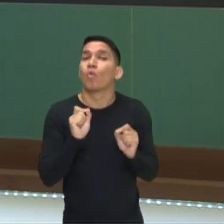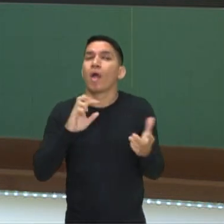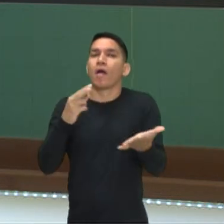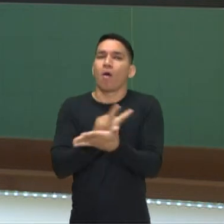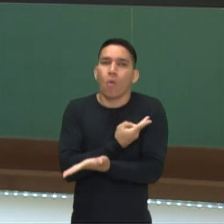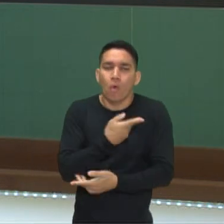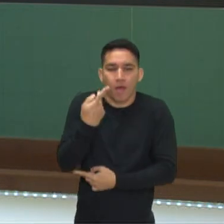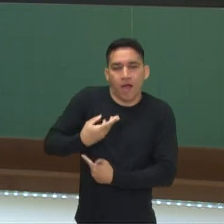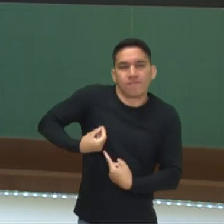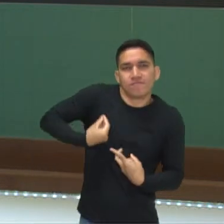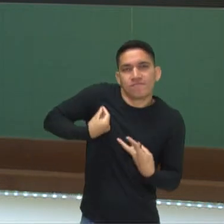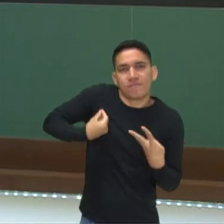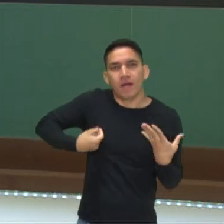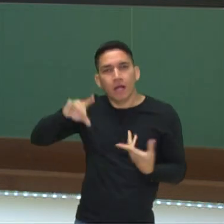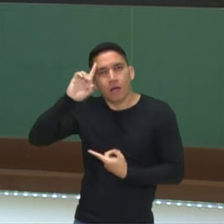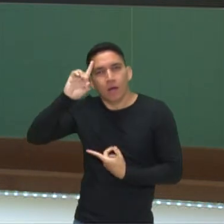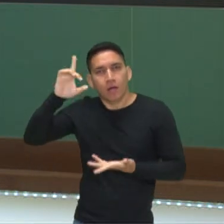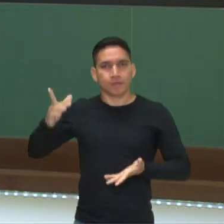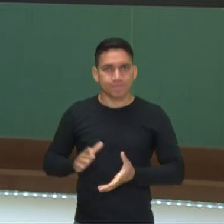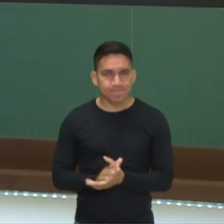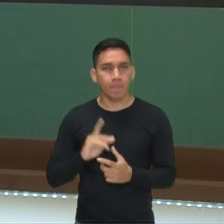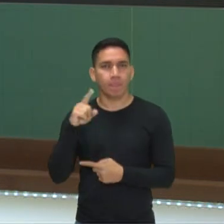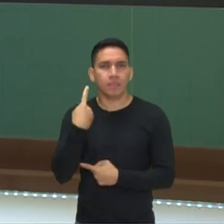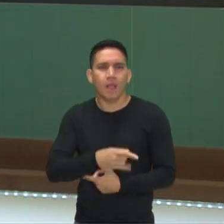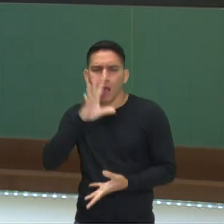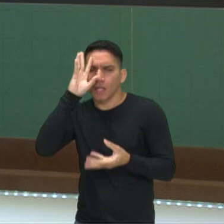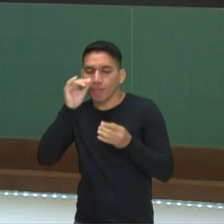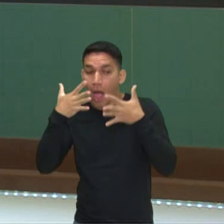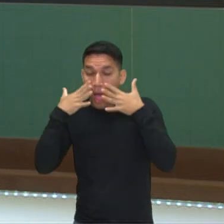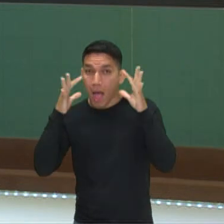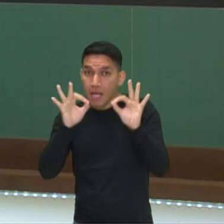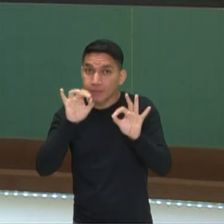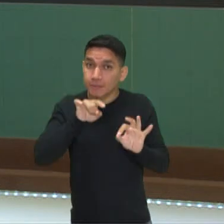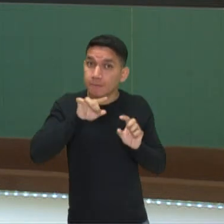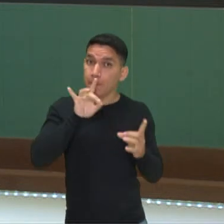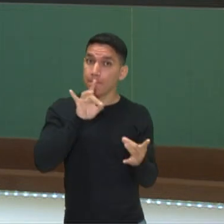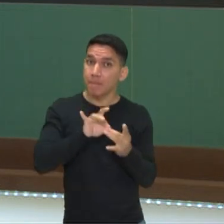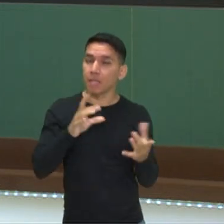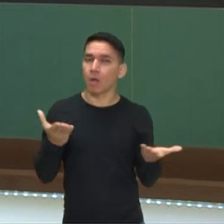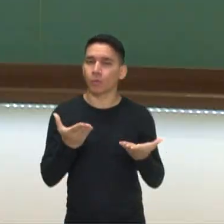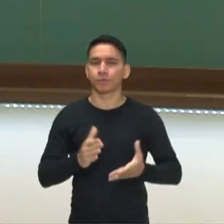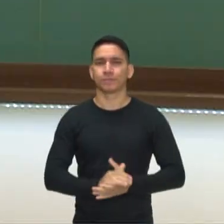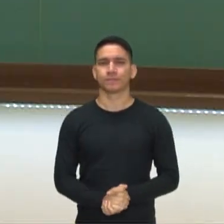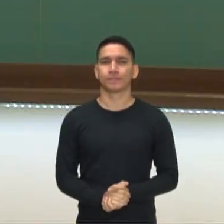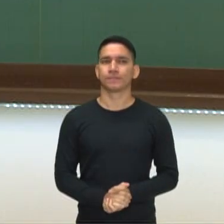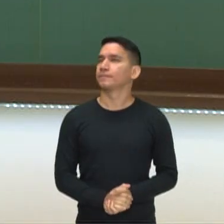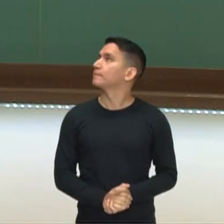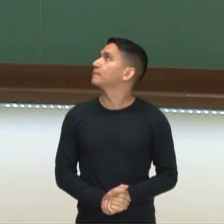na vida deles cotidianas. Então vamos dar uma atenção especial na nossa aula de hoje.